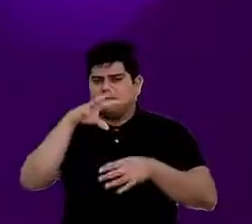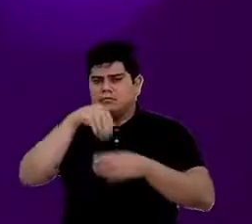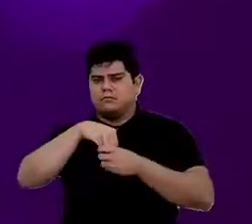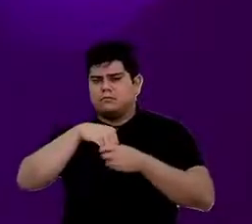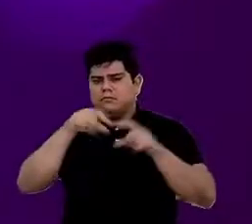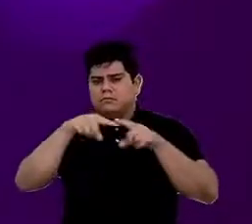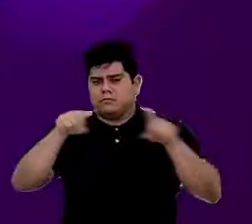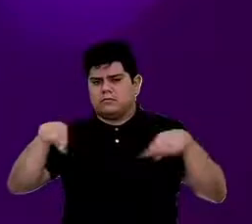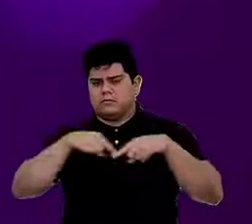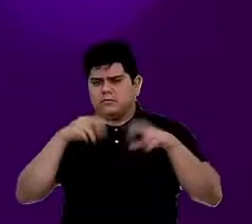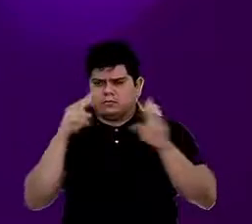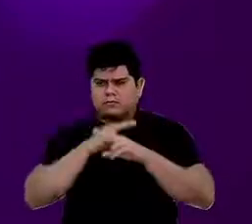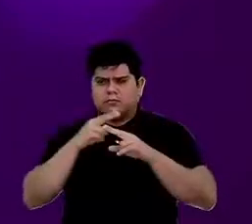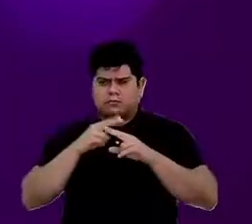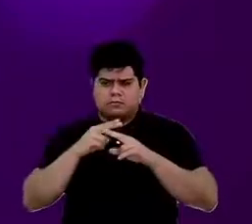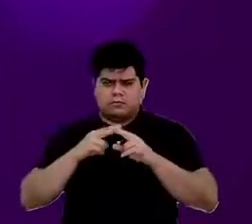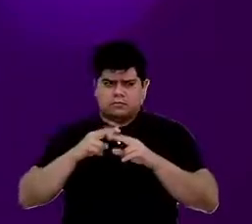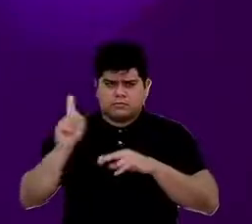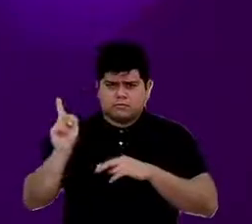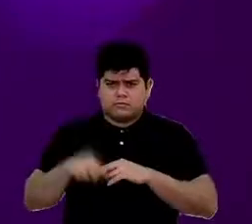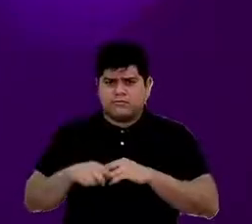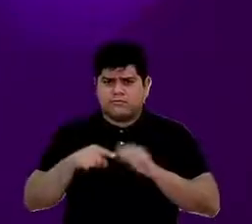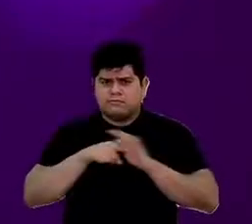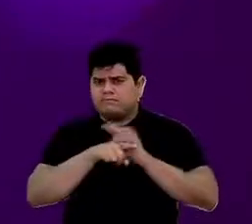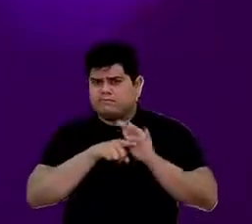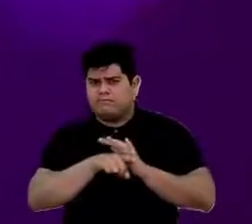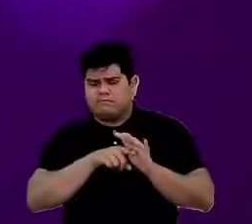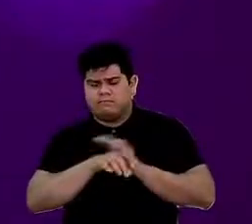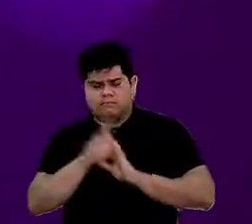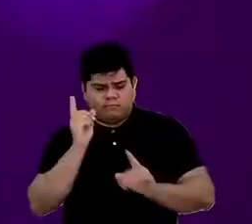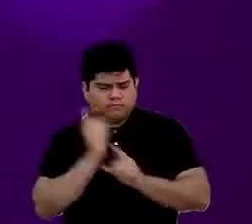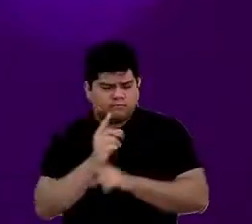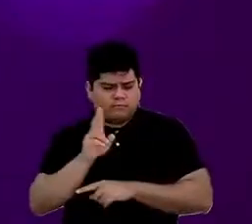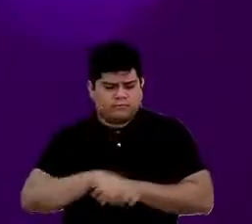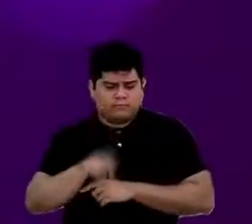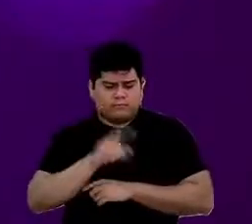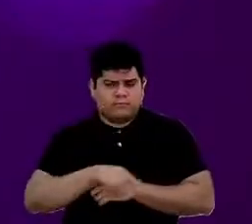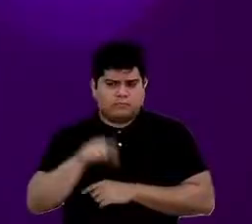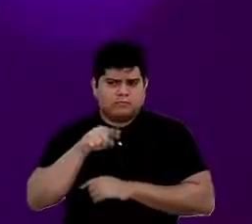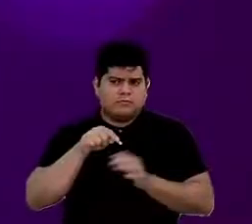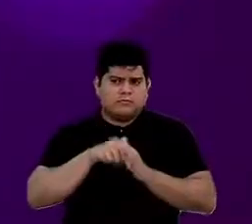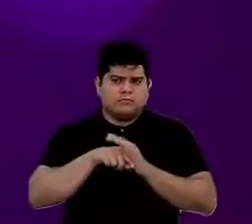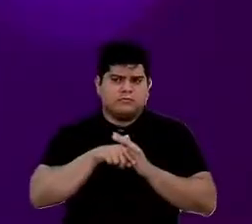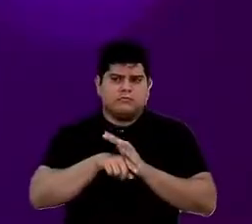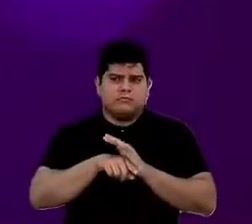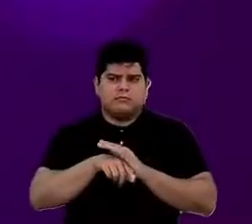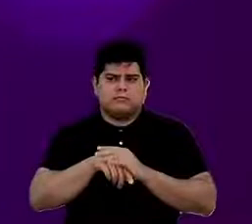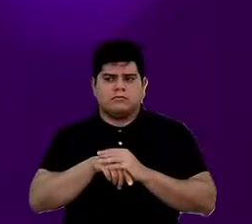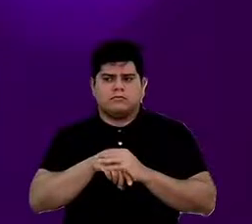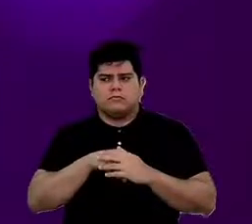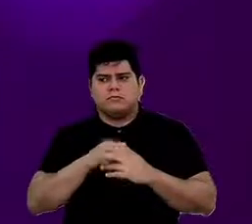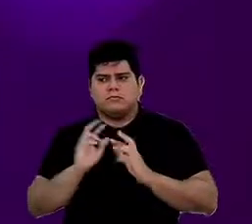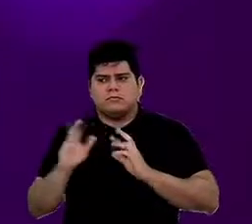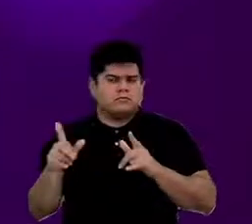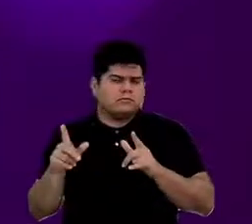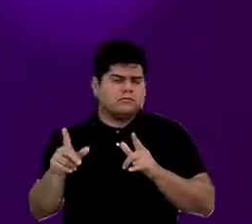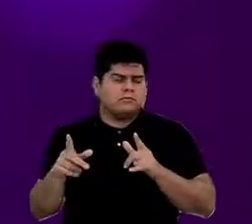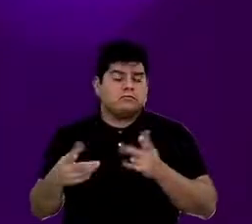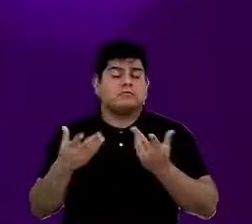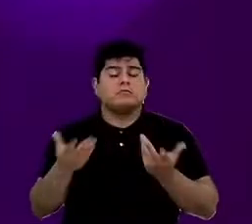sala de emergência ela ainda é o grande exame para a gente utilizar, tanto naqueles exames naqueles doentes de menor probabilidade e